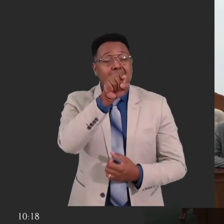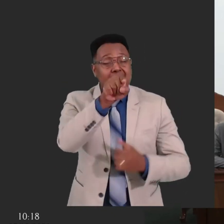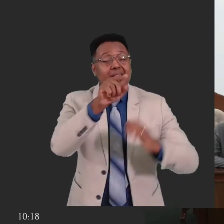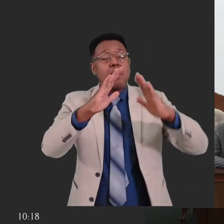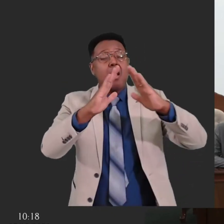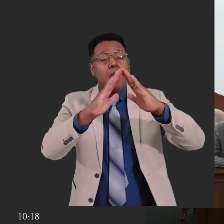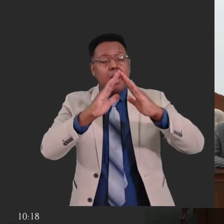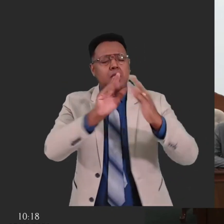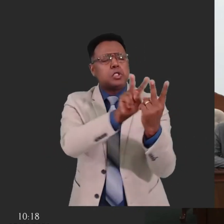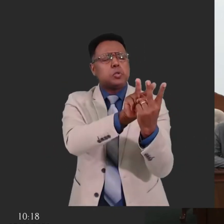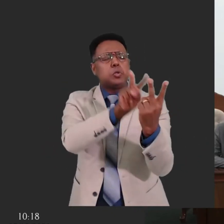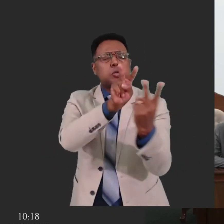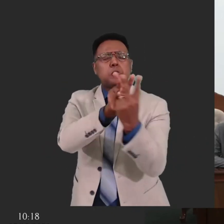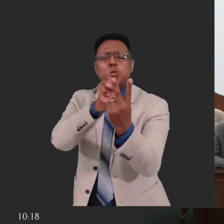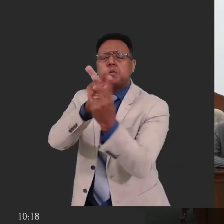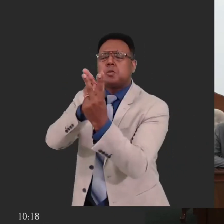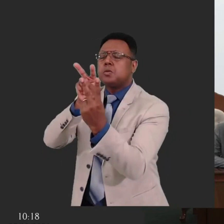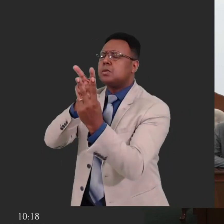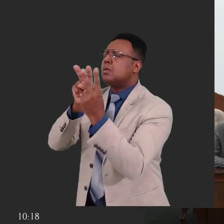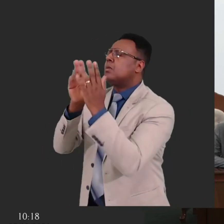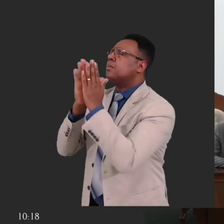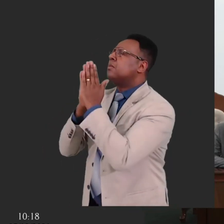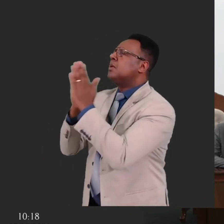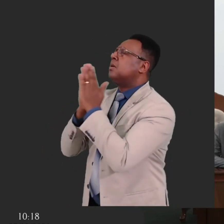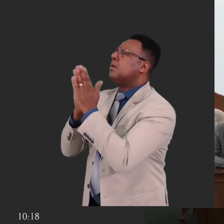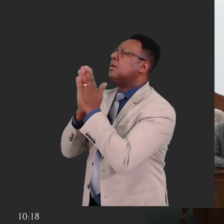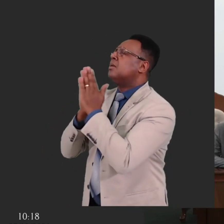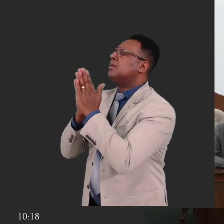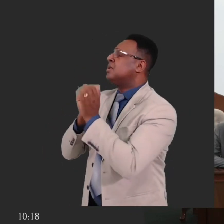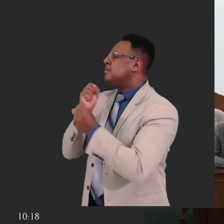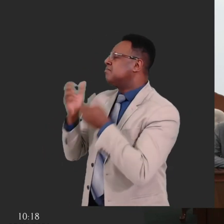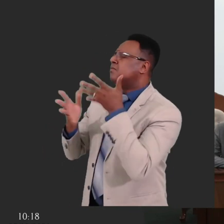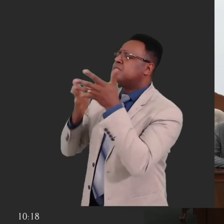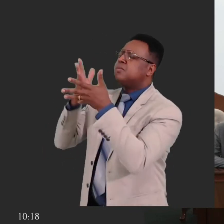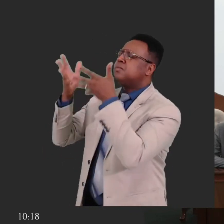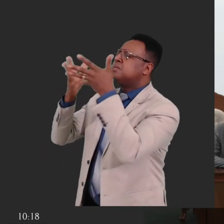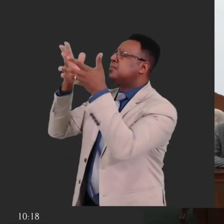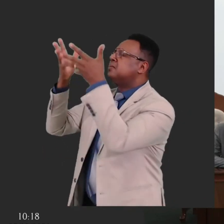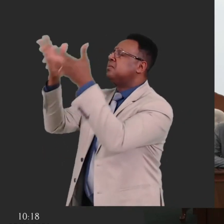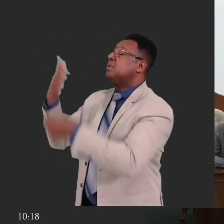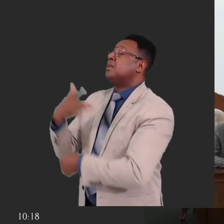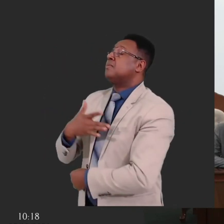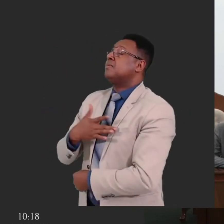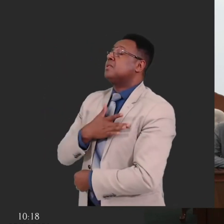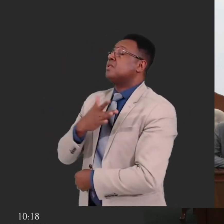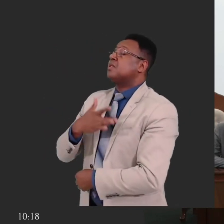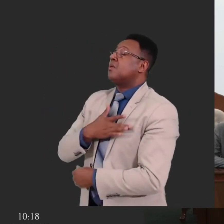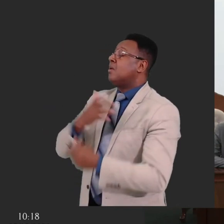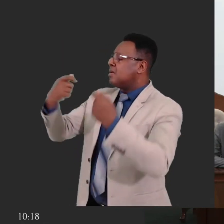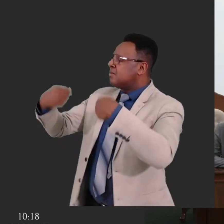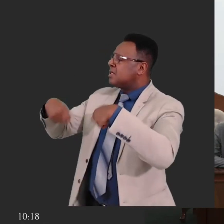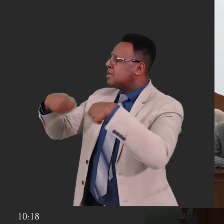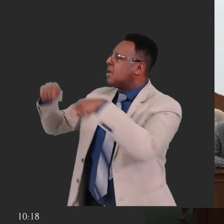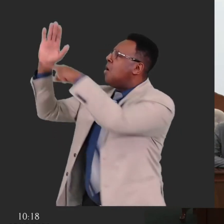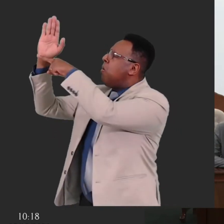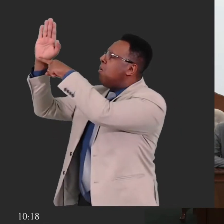clamando pela tua misericórdia, suplicando, aleluia, pela tua providência